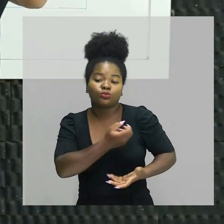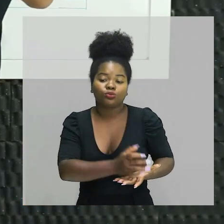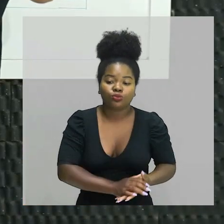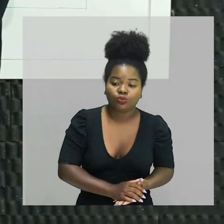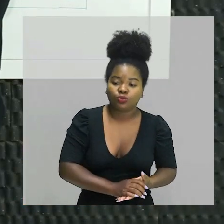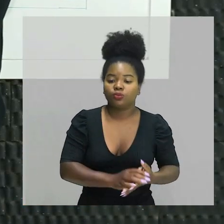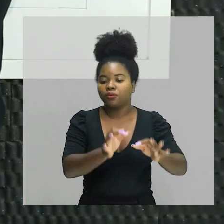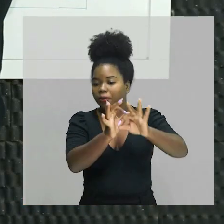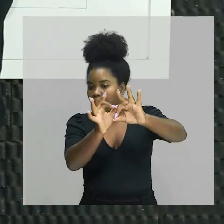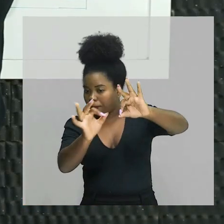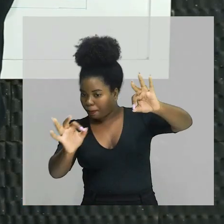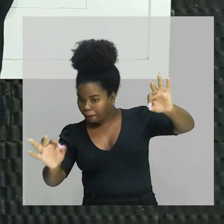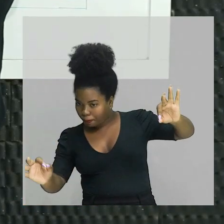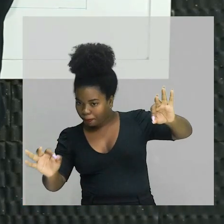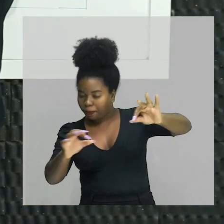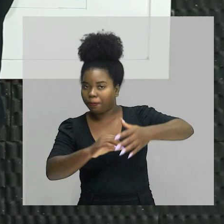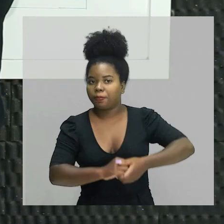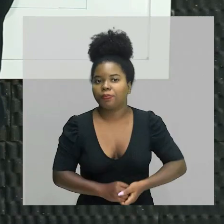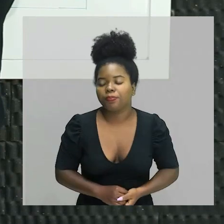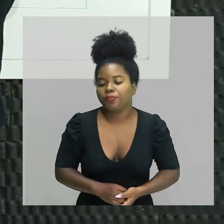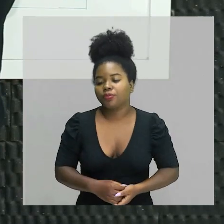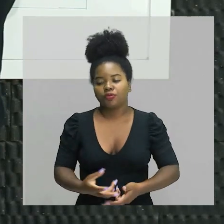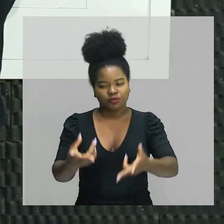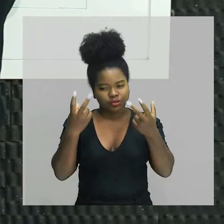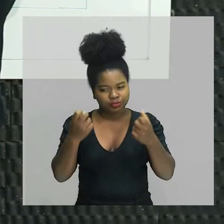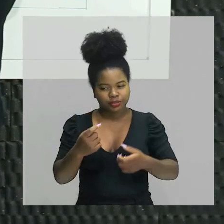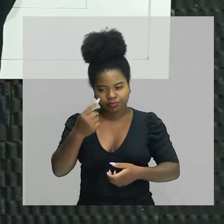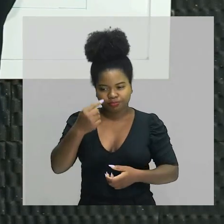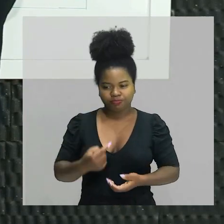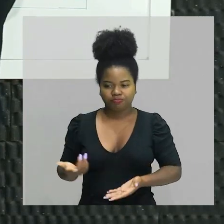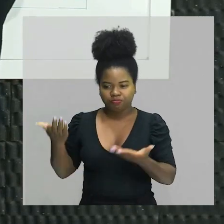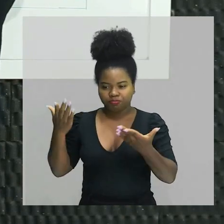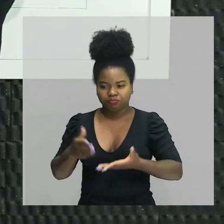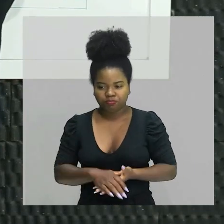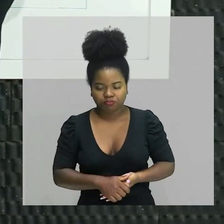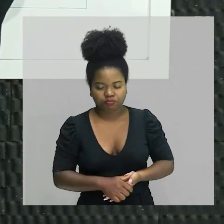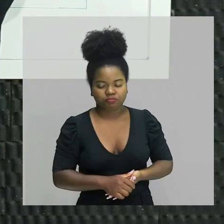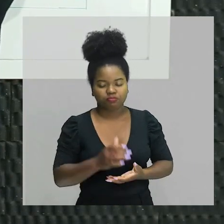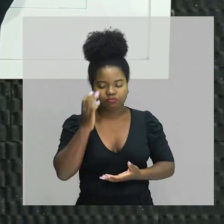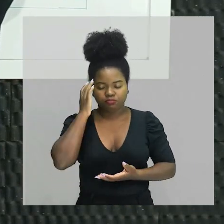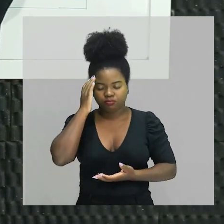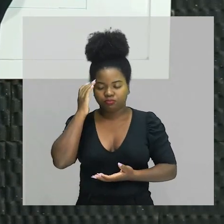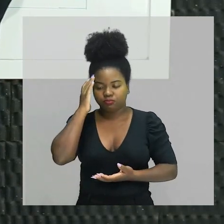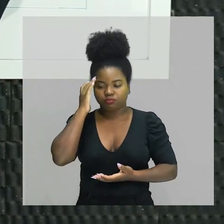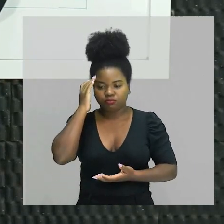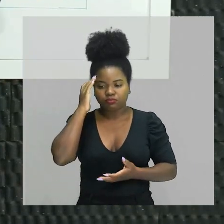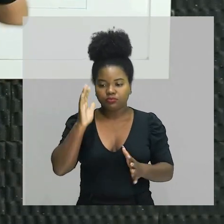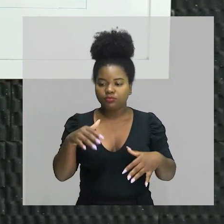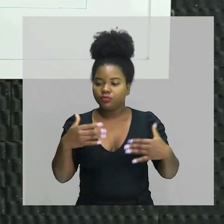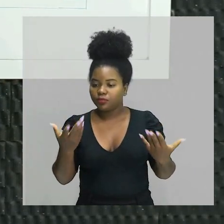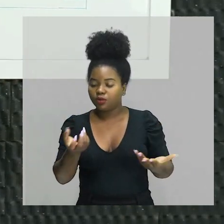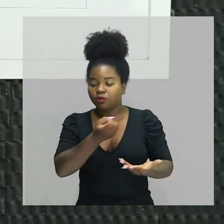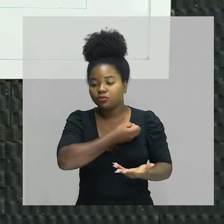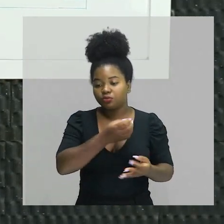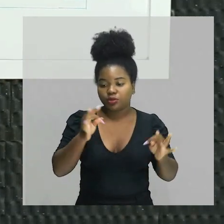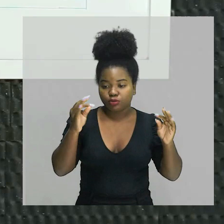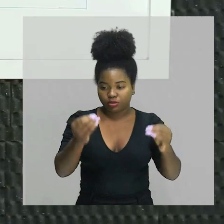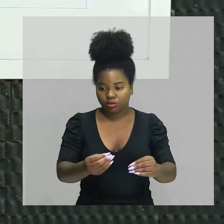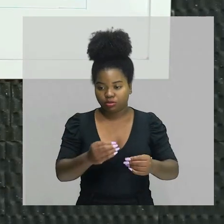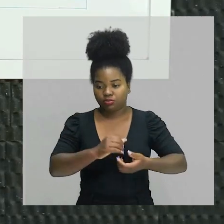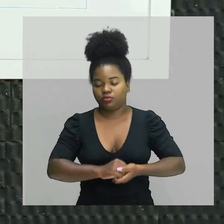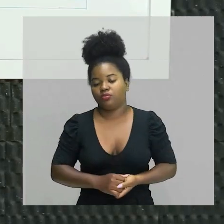corrimão. Aqui o corrimão visto de frente, né? Ele quer saber qual é o comprimento